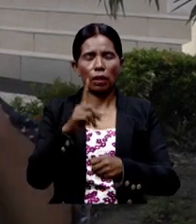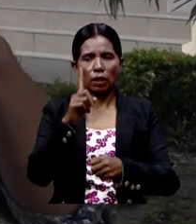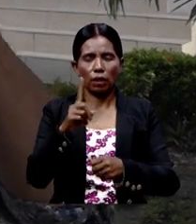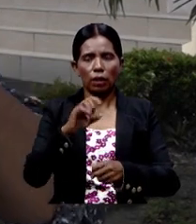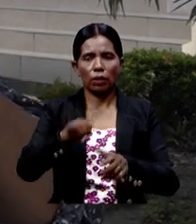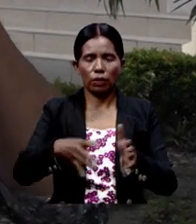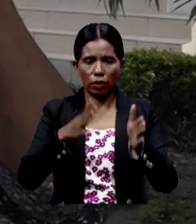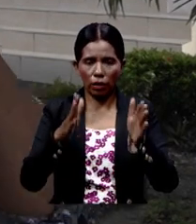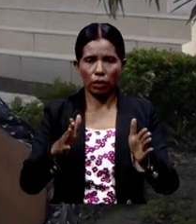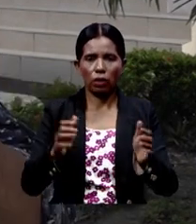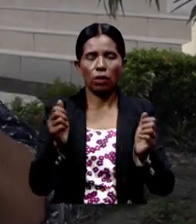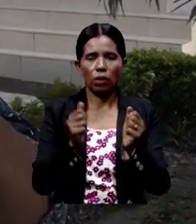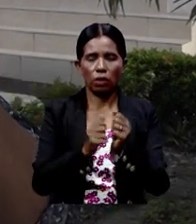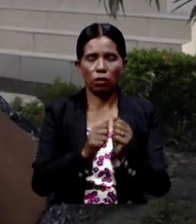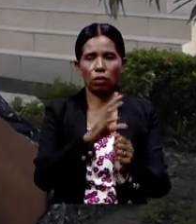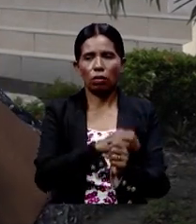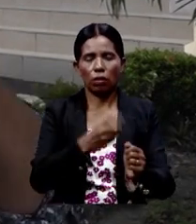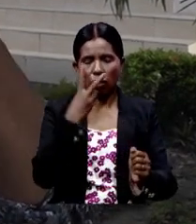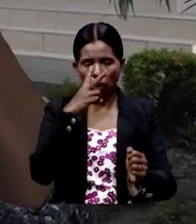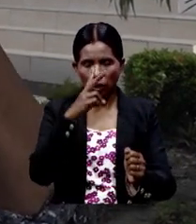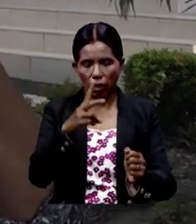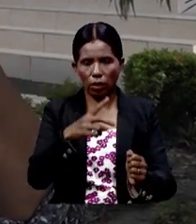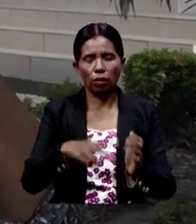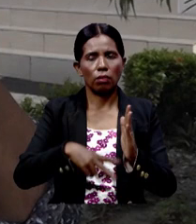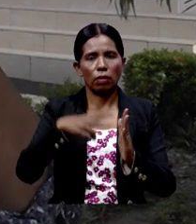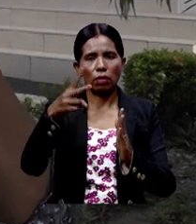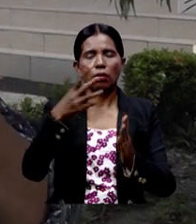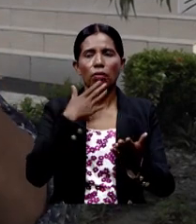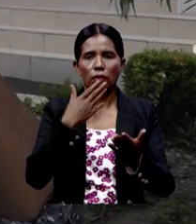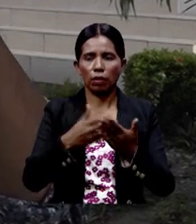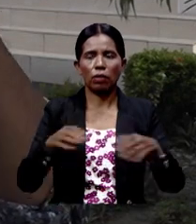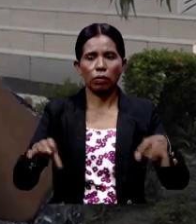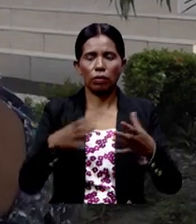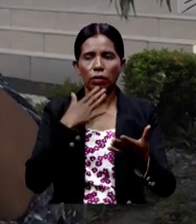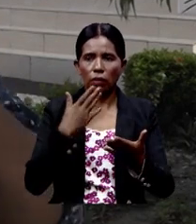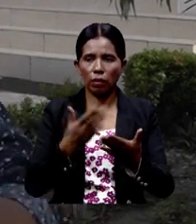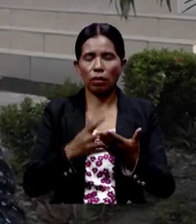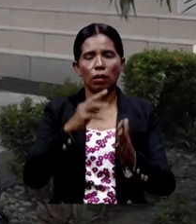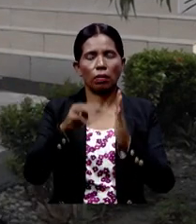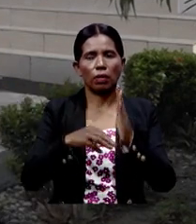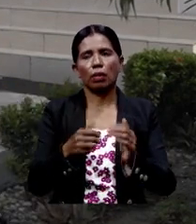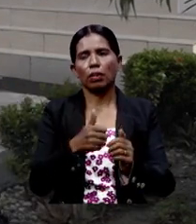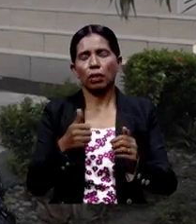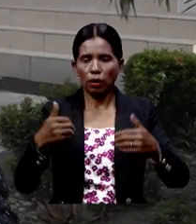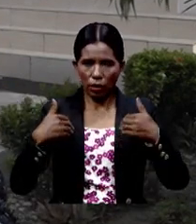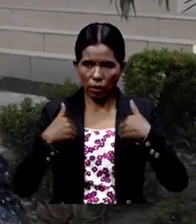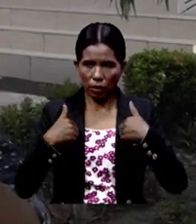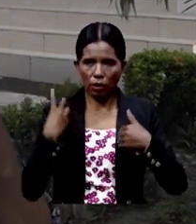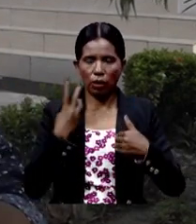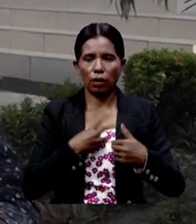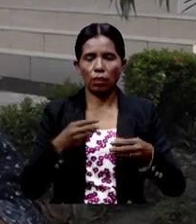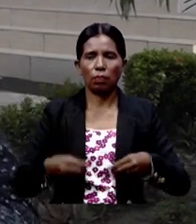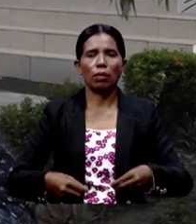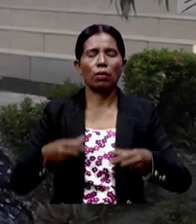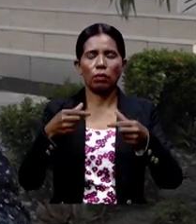nebe o classificação onia serviço dia e a média hira que nebe ia, a tu bele nomos